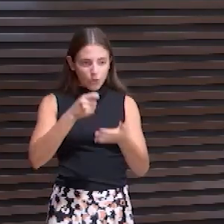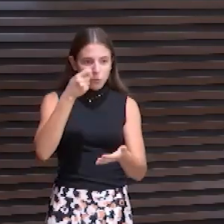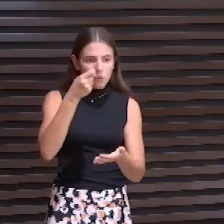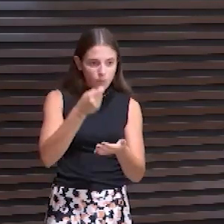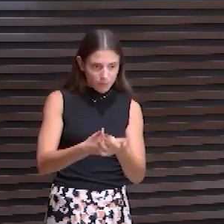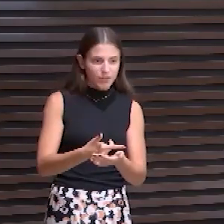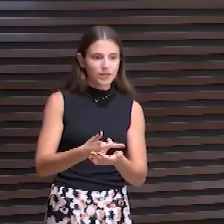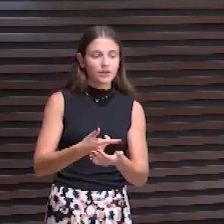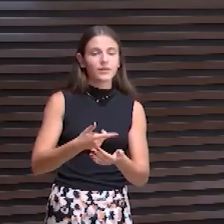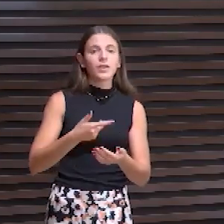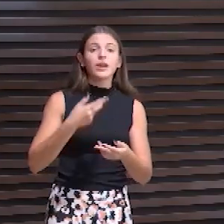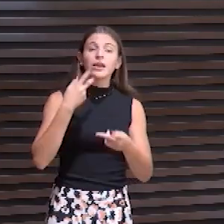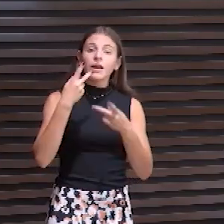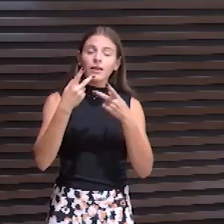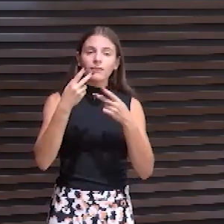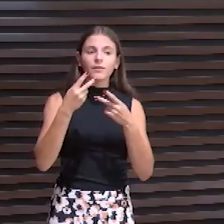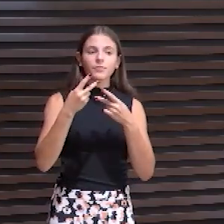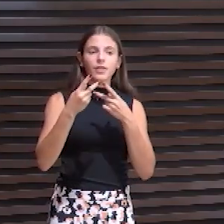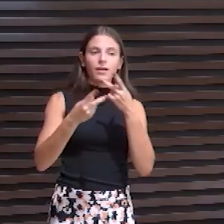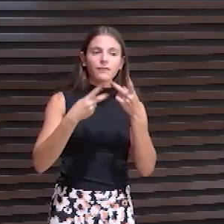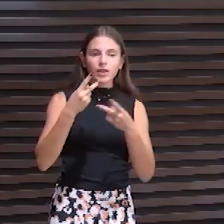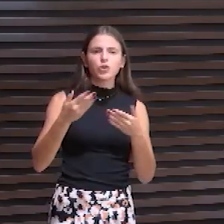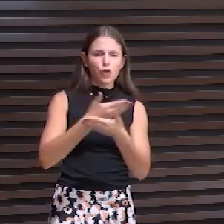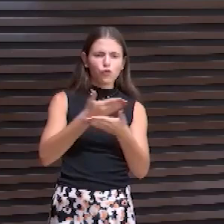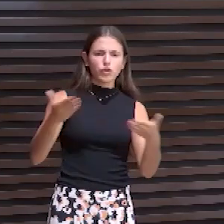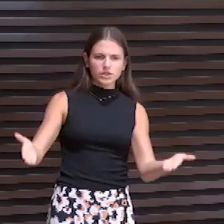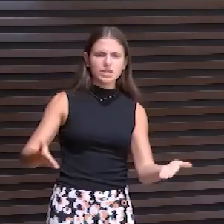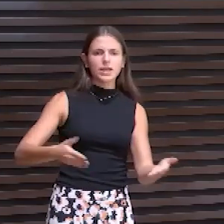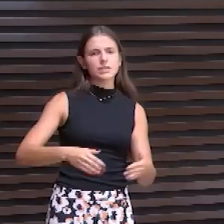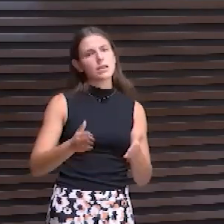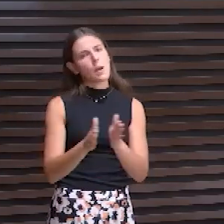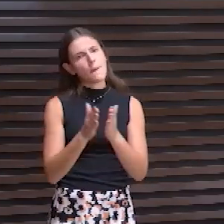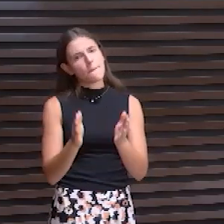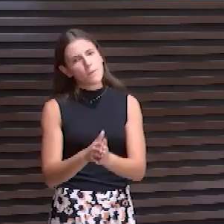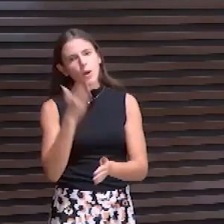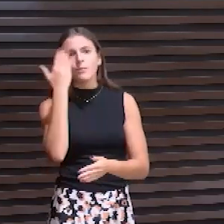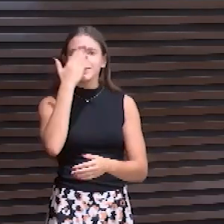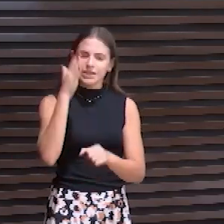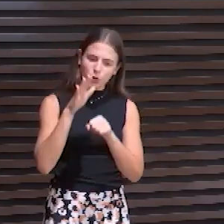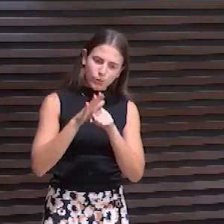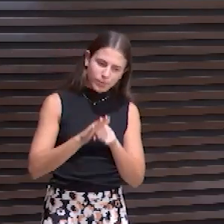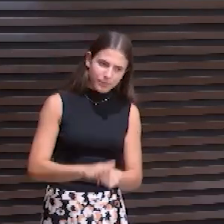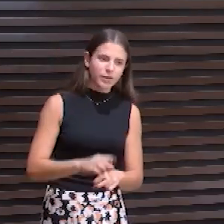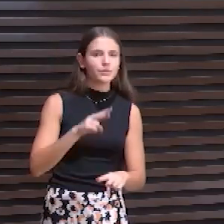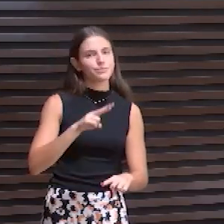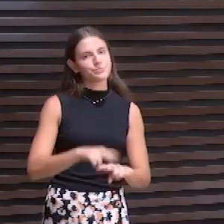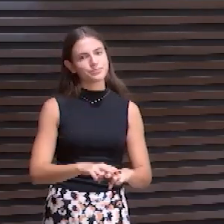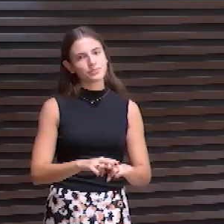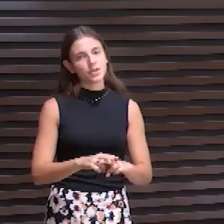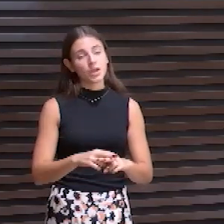de pobres, cegos, oprimidos e cativos. Isso era demais para aqueles ouvintes.